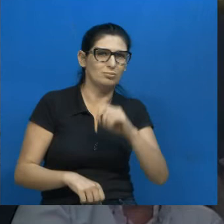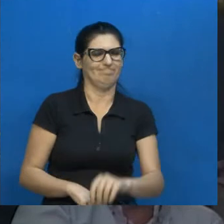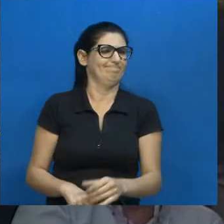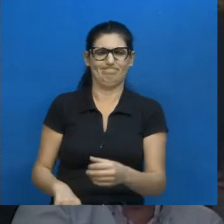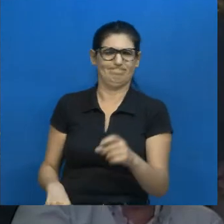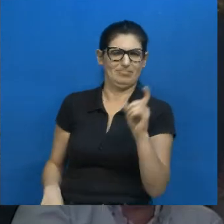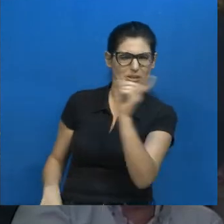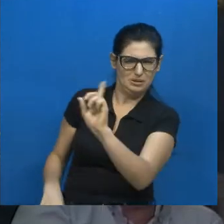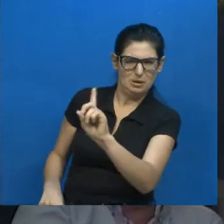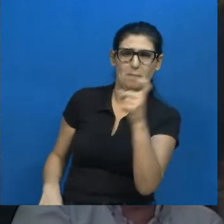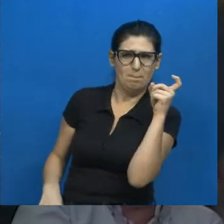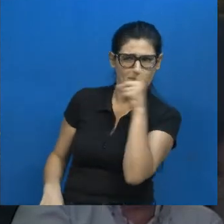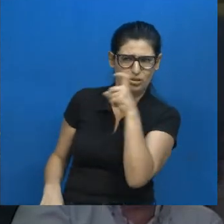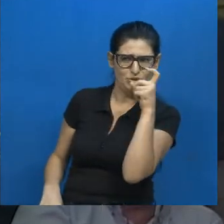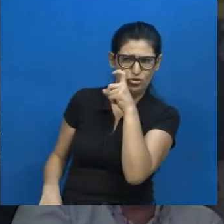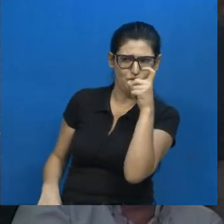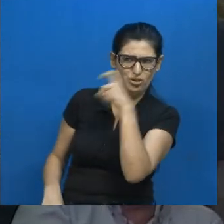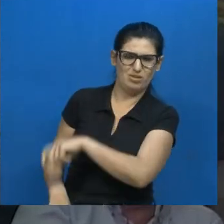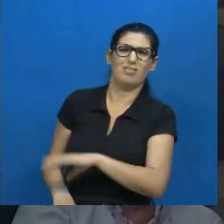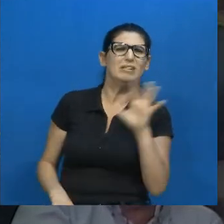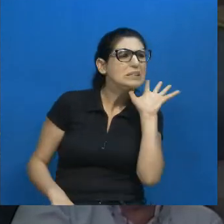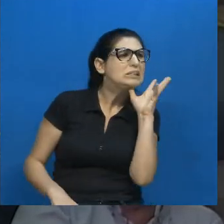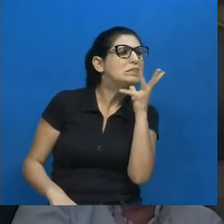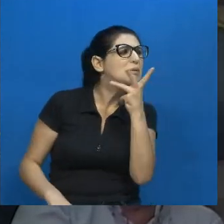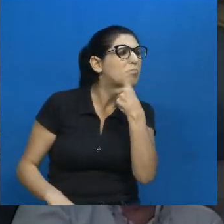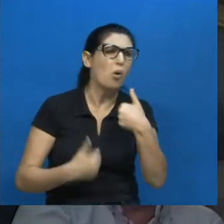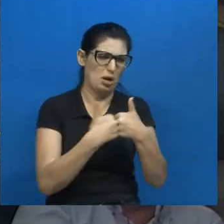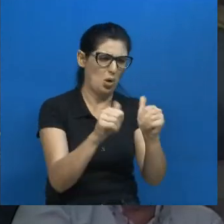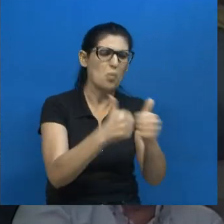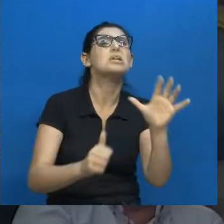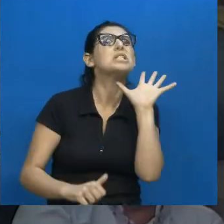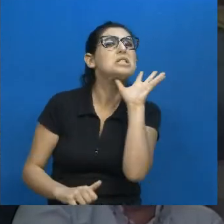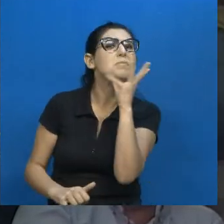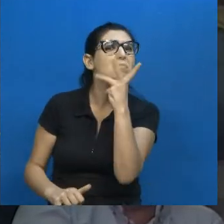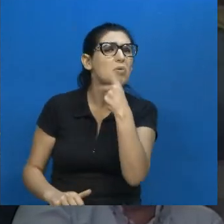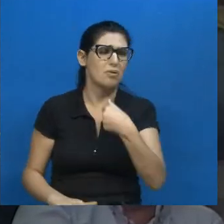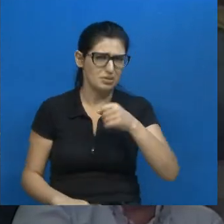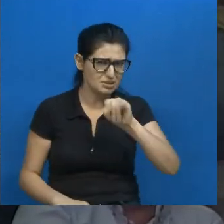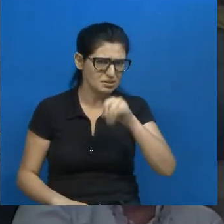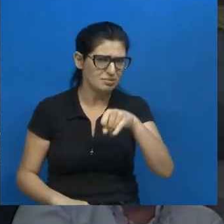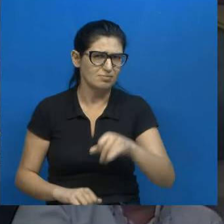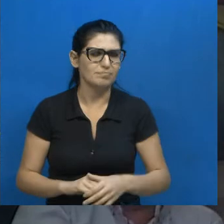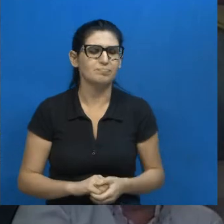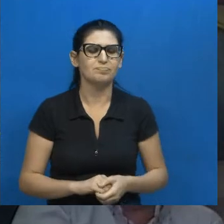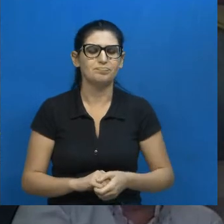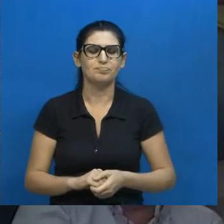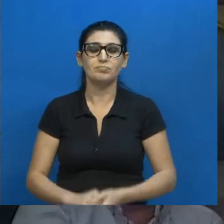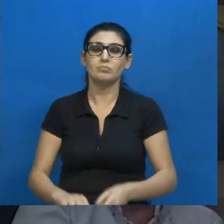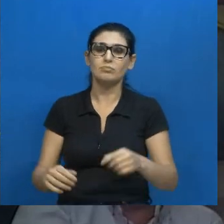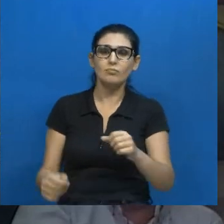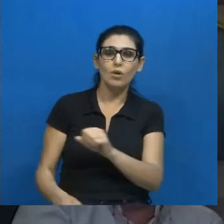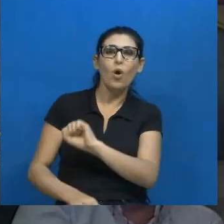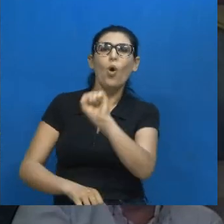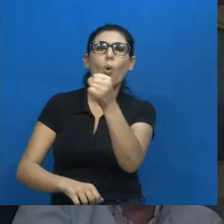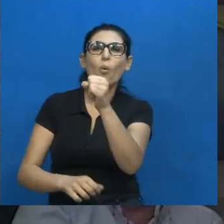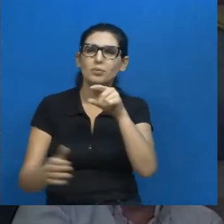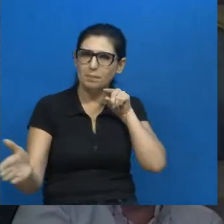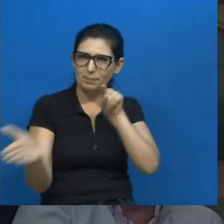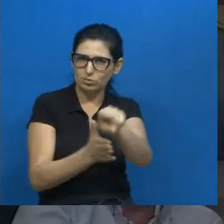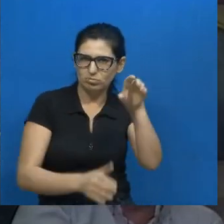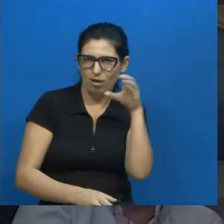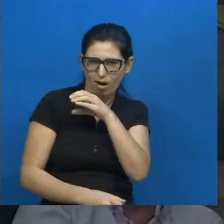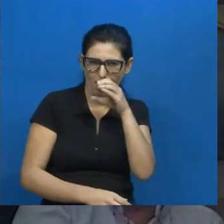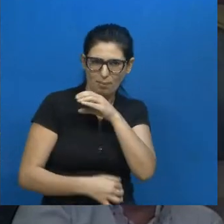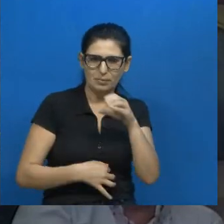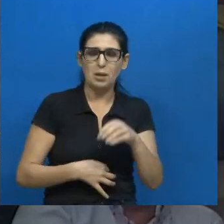Por favor, senhor secretário, vou tentar ser o mais breve possível. algumas perguntas, são 8 perguntas bem breves aqui, mas